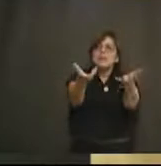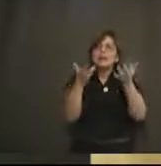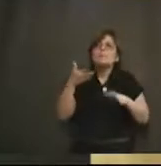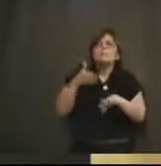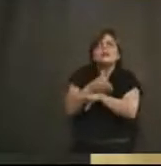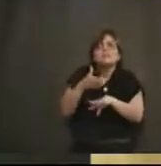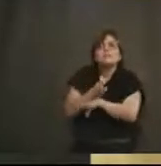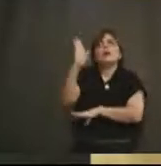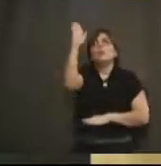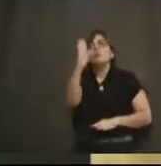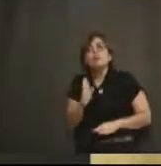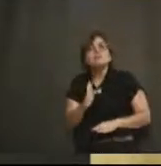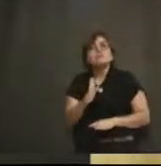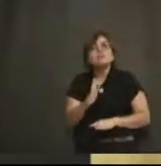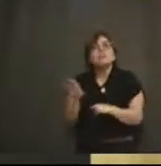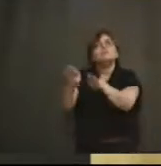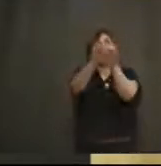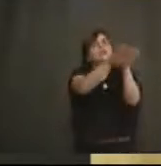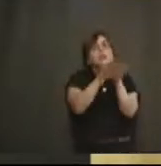cidadãs brasileiras.